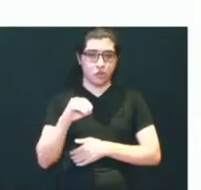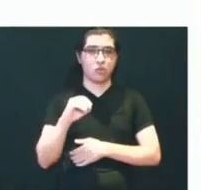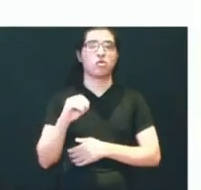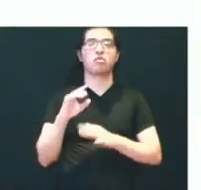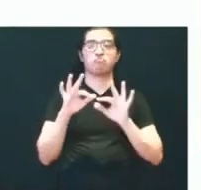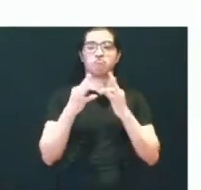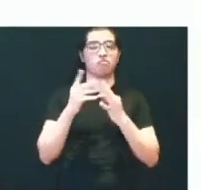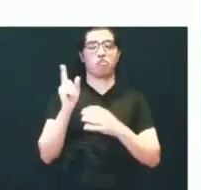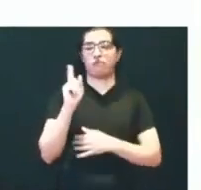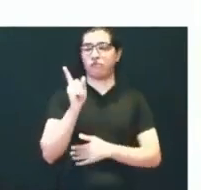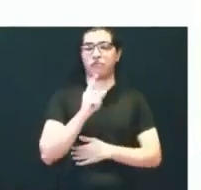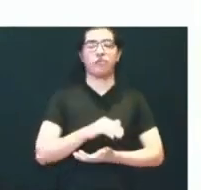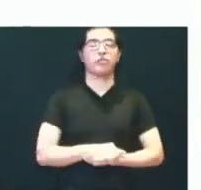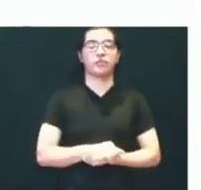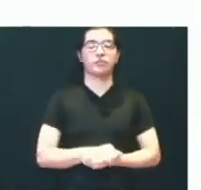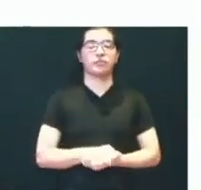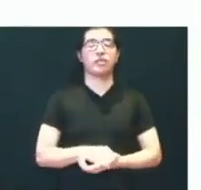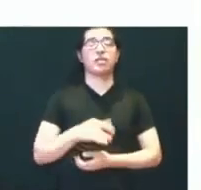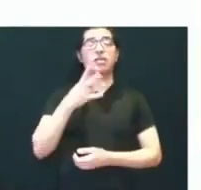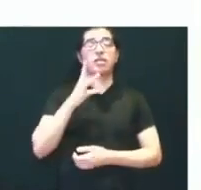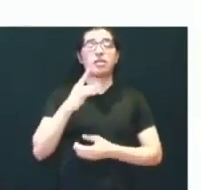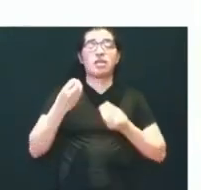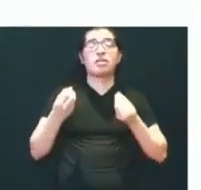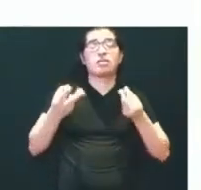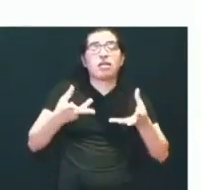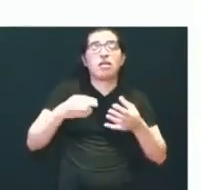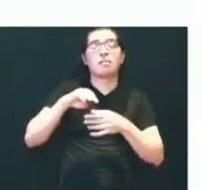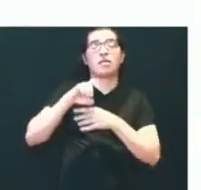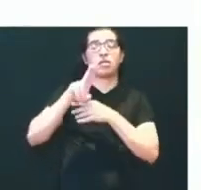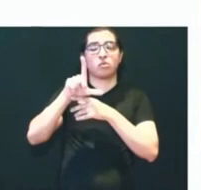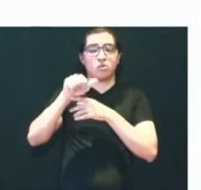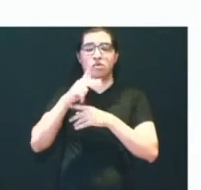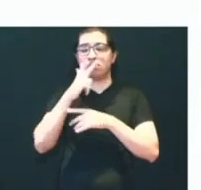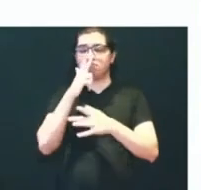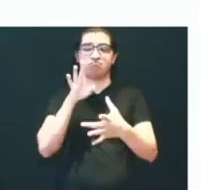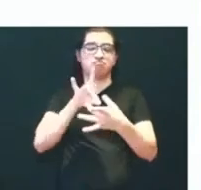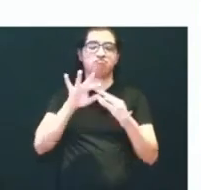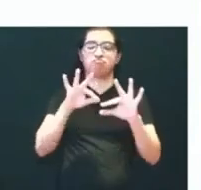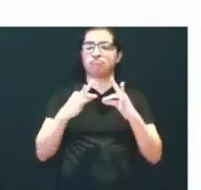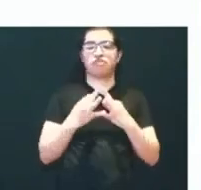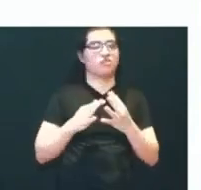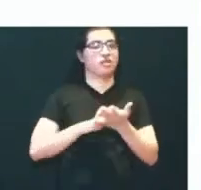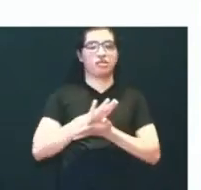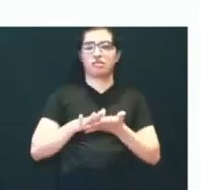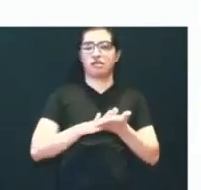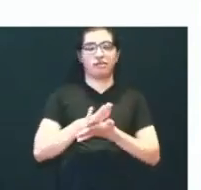aparentado, ou seja, a pessoa que está doando a medula para você não é nada seu, não é familiar seu.